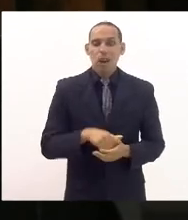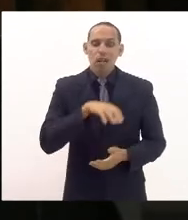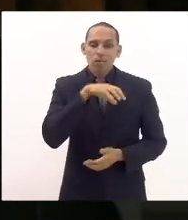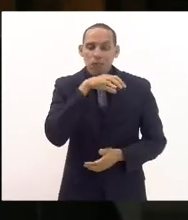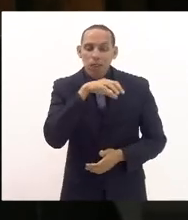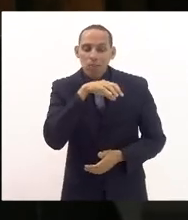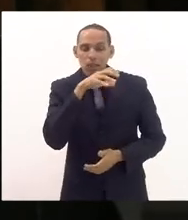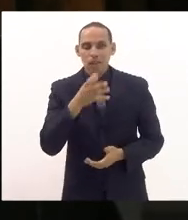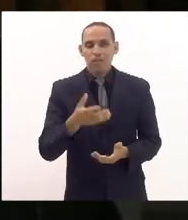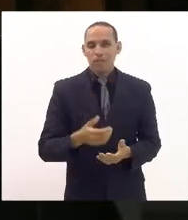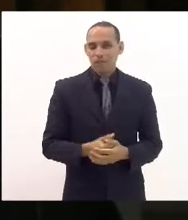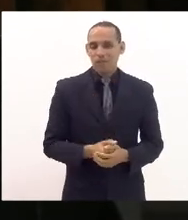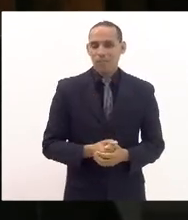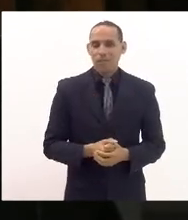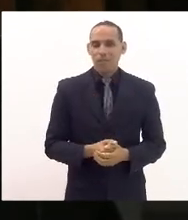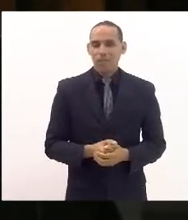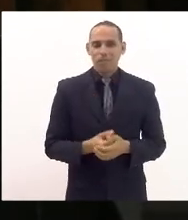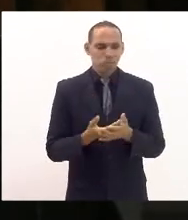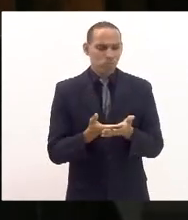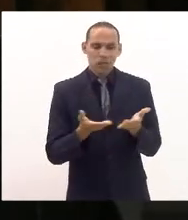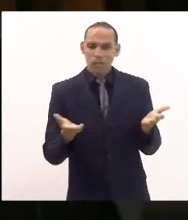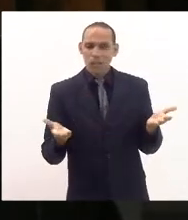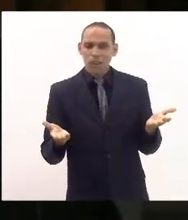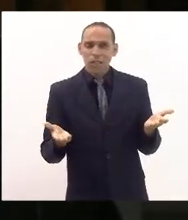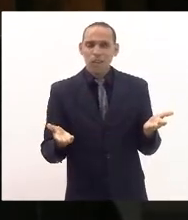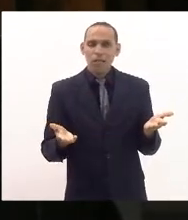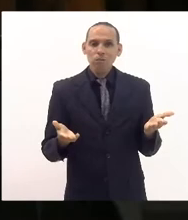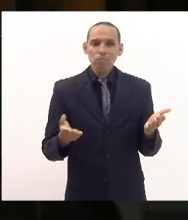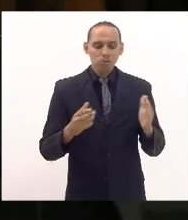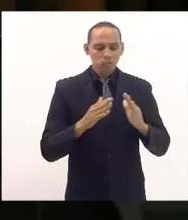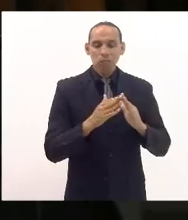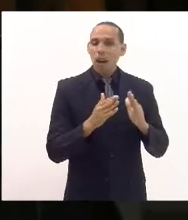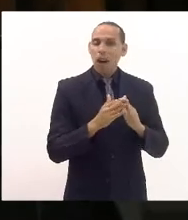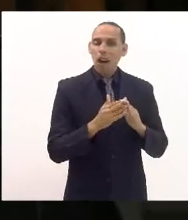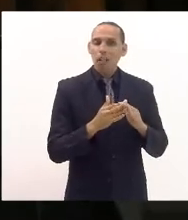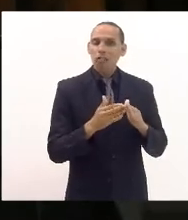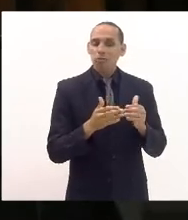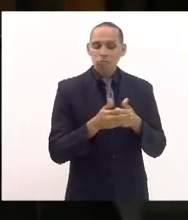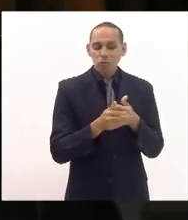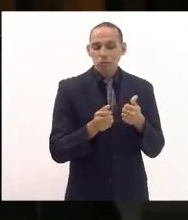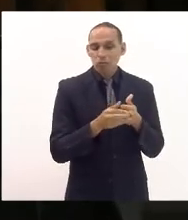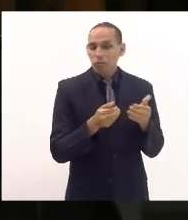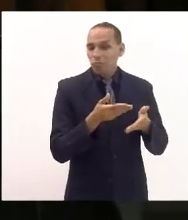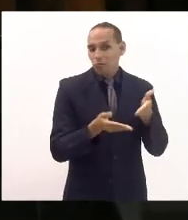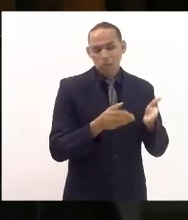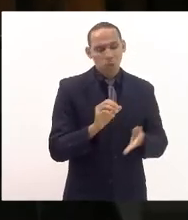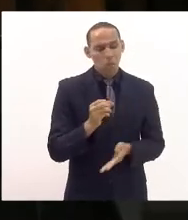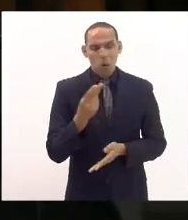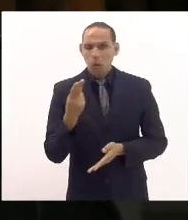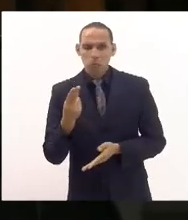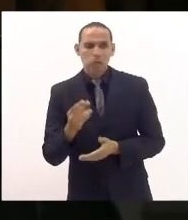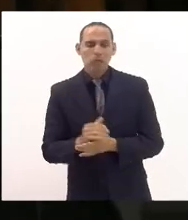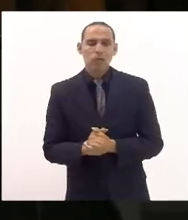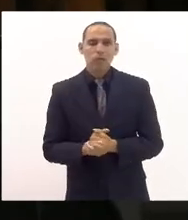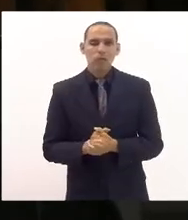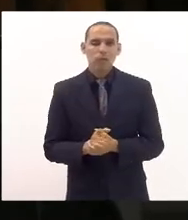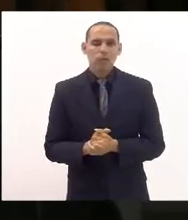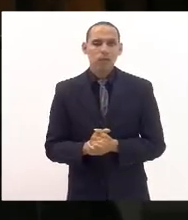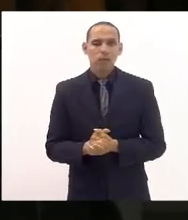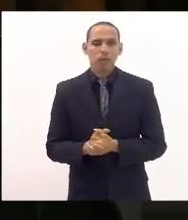animais que sejam eles domésticos ou sejam eles